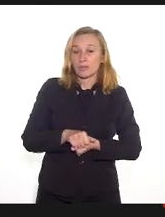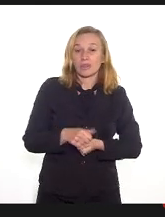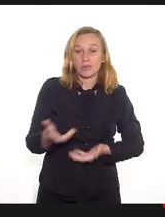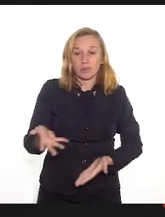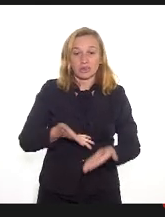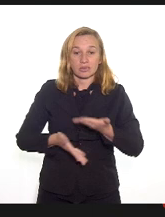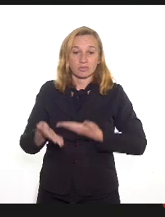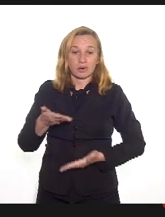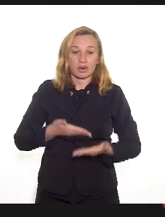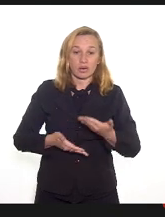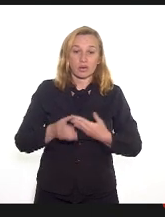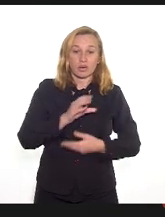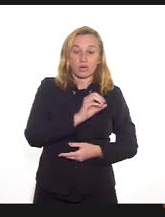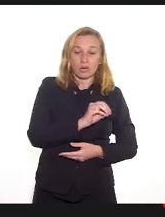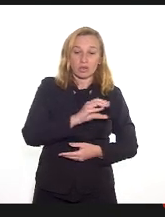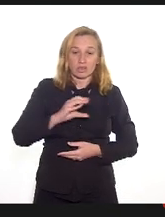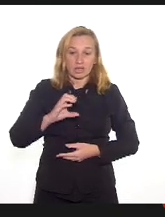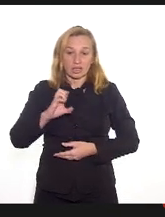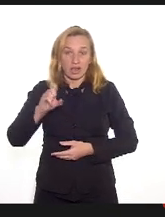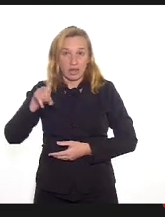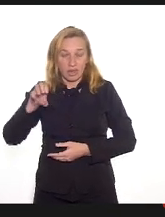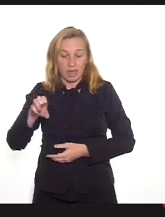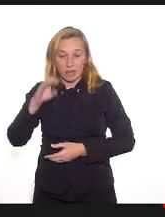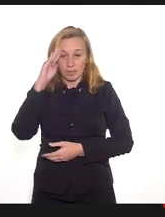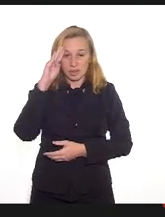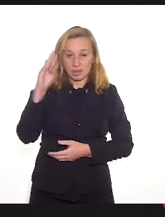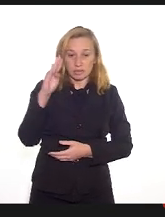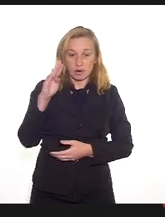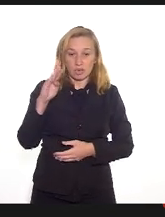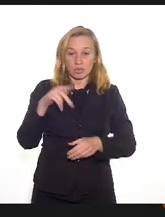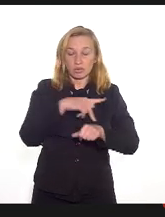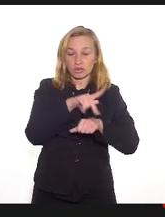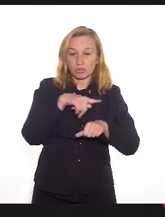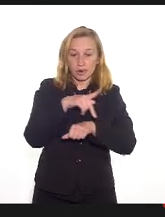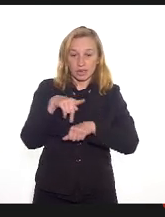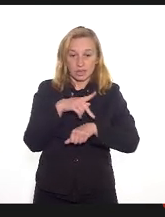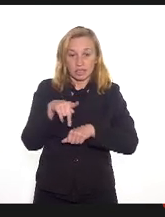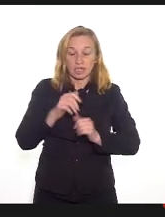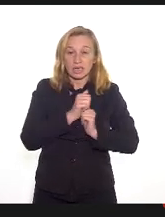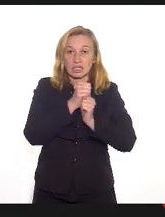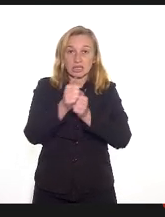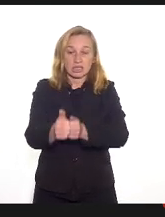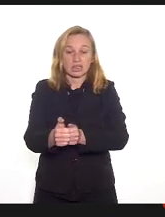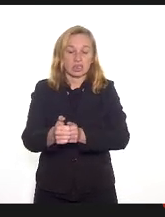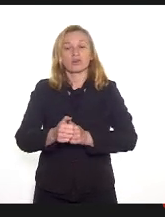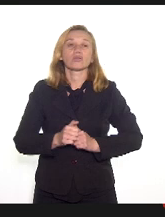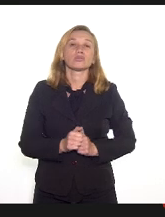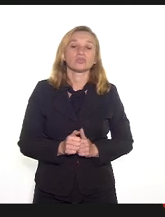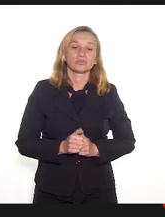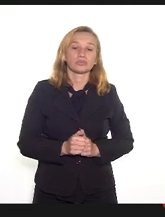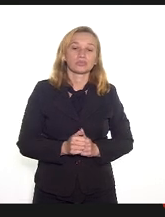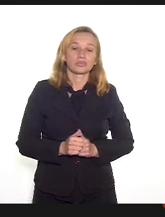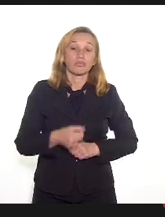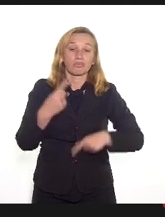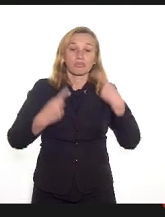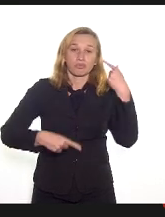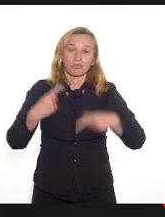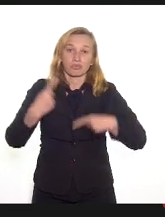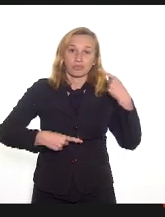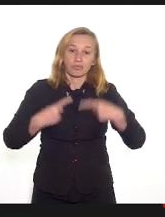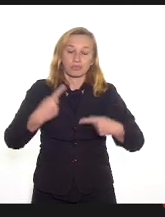OCDE, é fundamental que os países membros sigam e implementem as